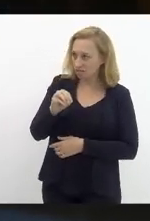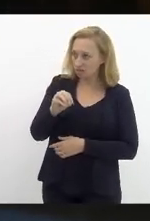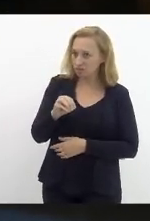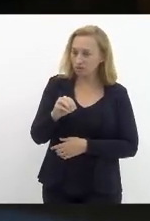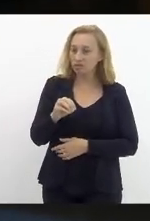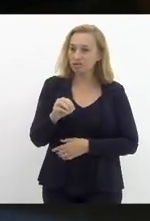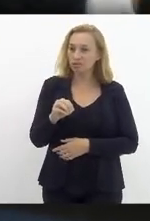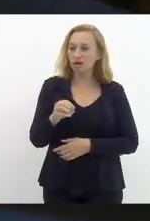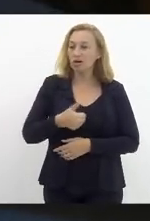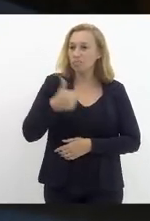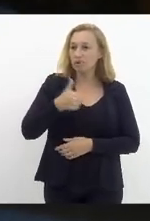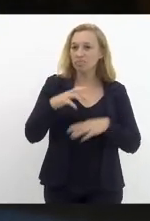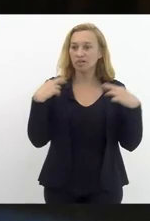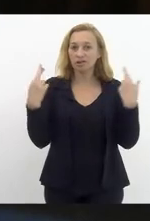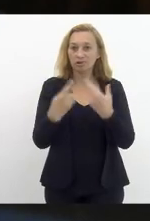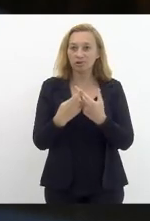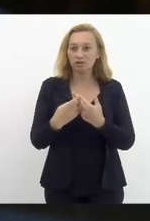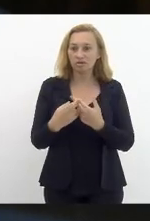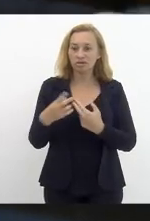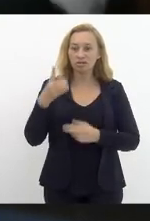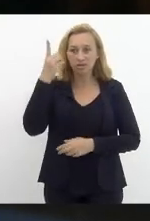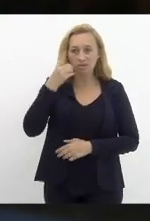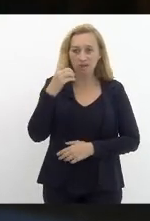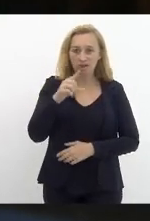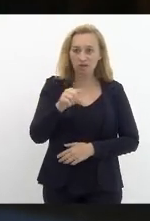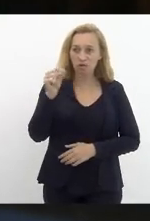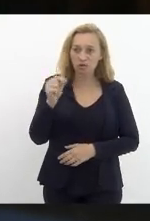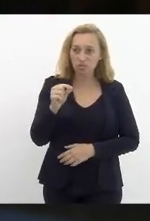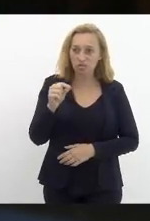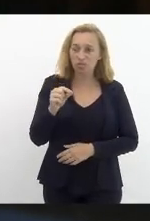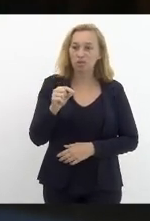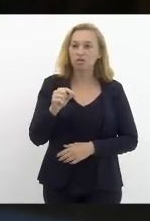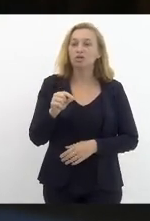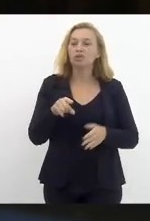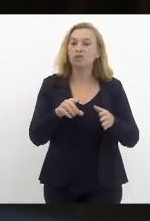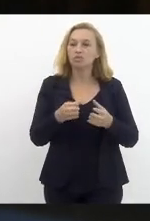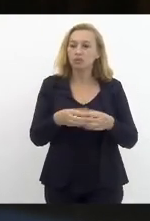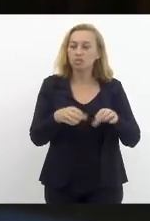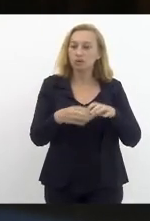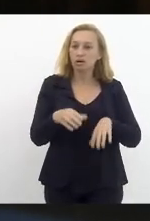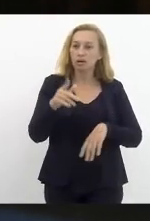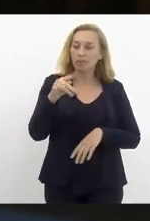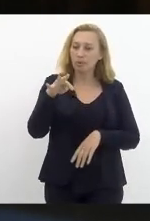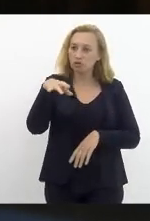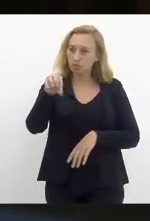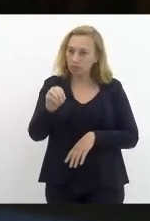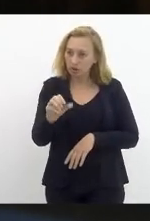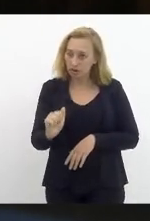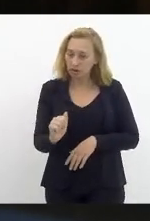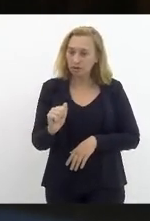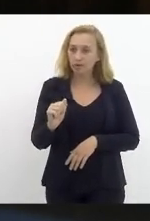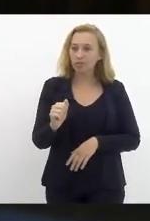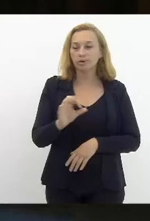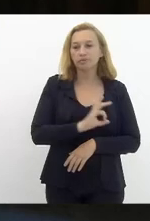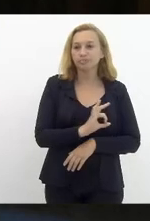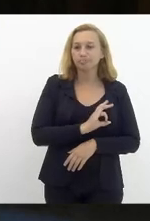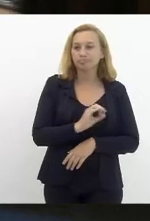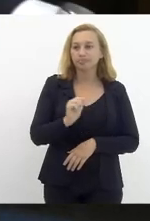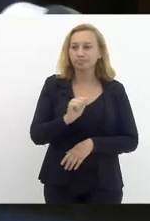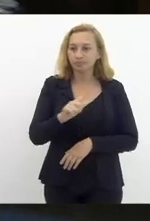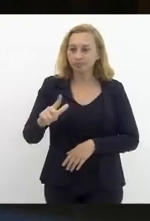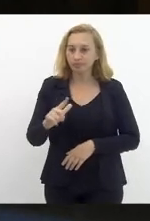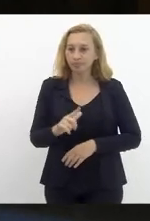como deputado eleito. Foi o concurso de papiloscopista da Polícia Civil. E a gente conseguiu o resultado, fruto da integração, ou